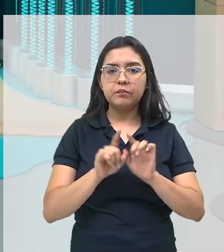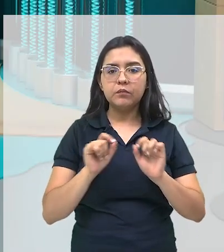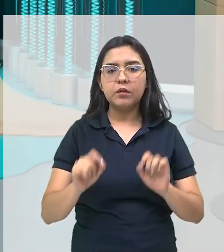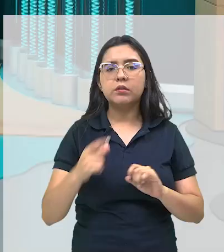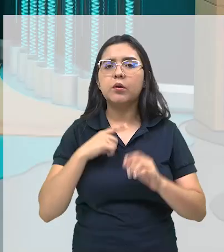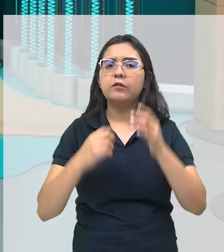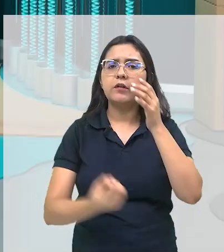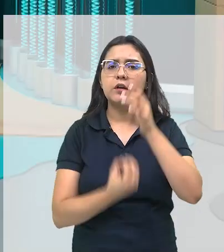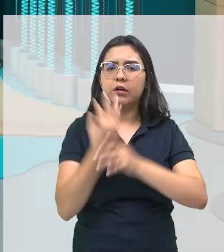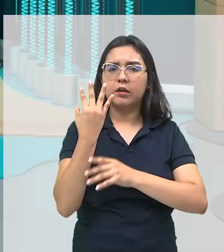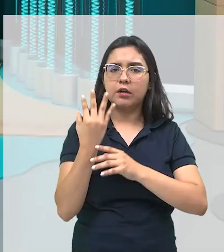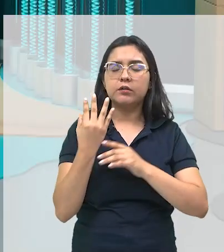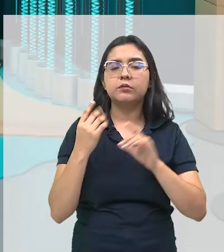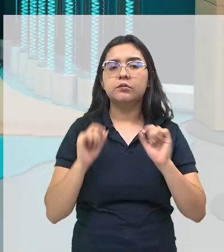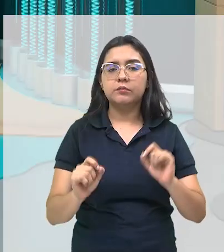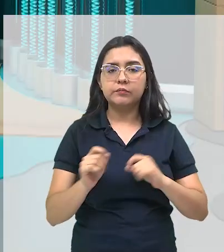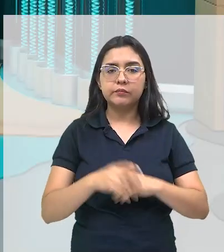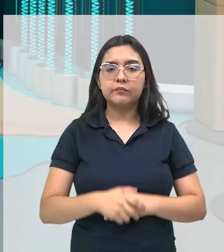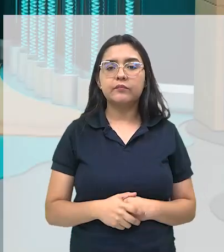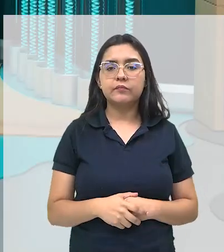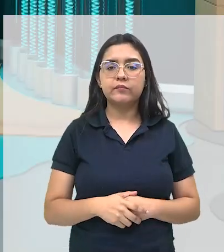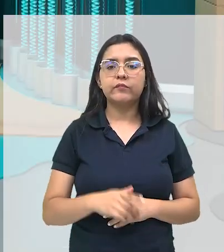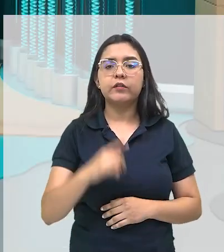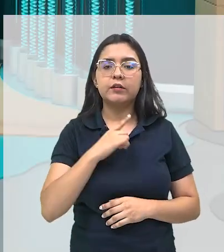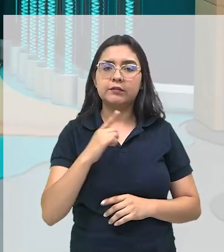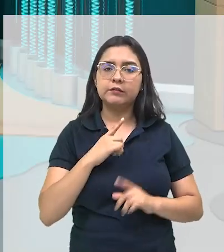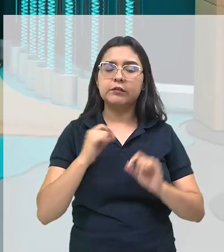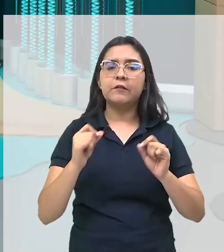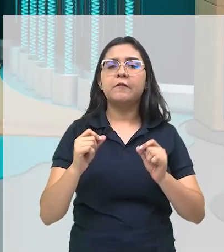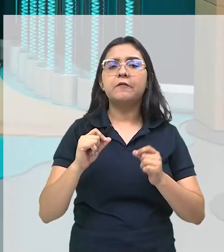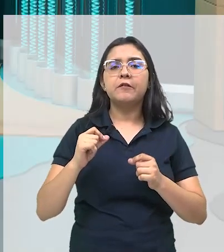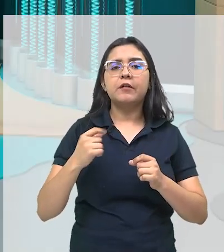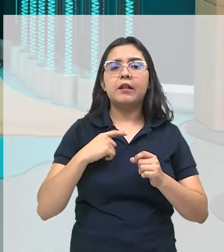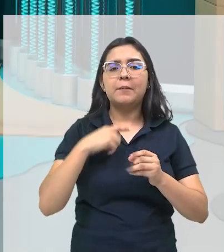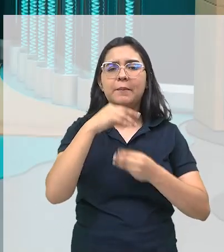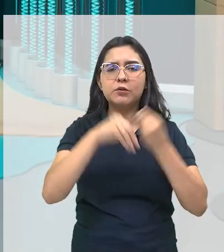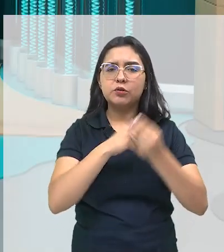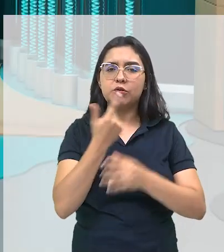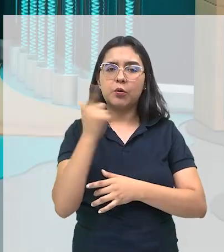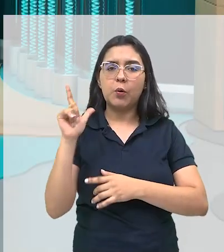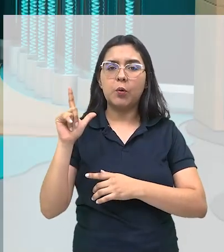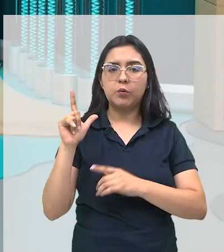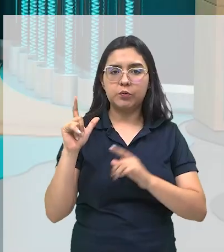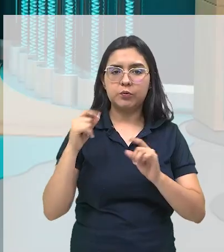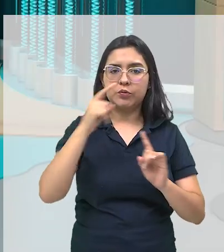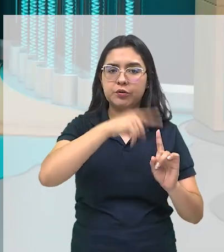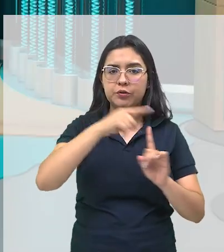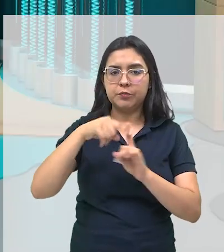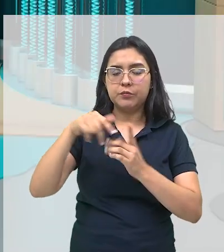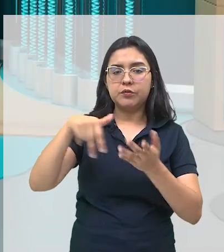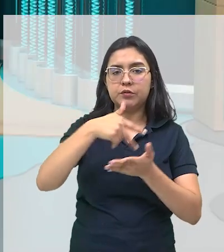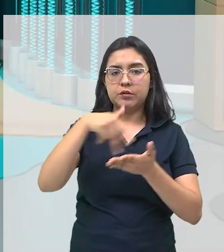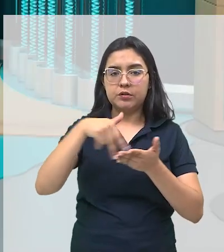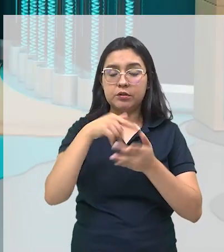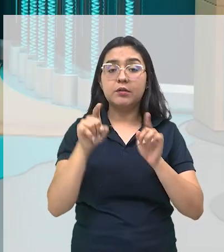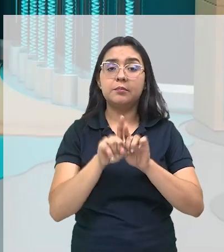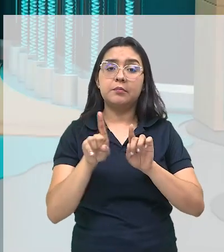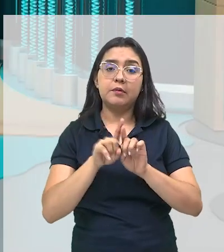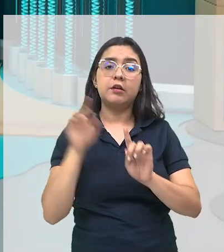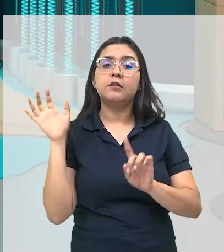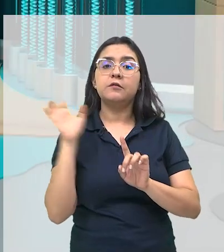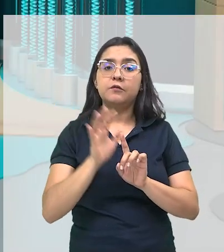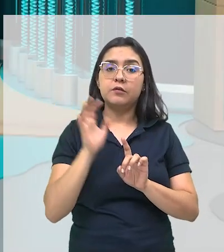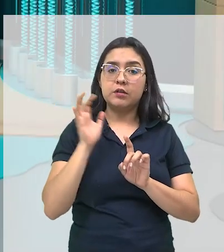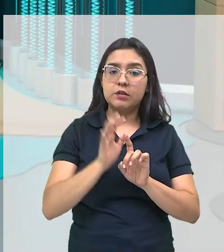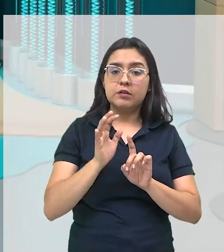ele surgiu ainda como uma mistura de outros ritmos, provavelmente também influenciados